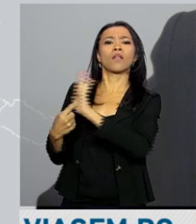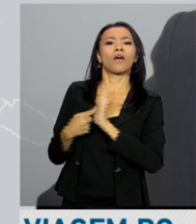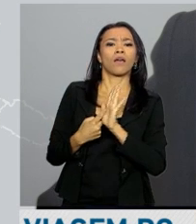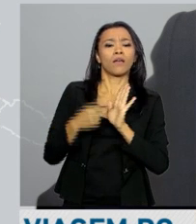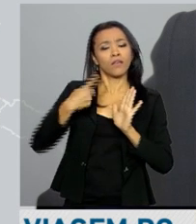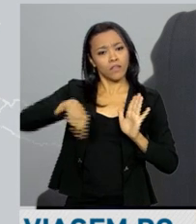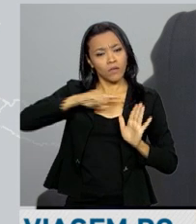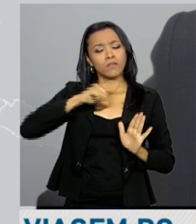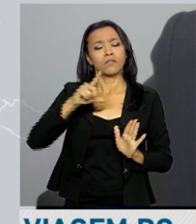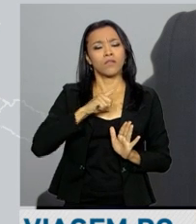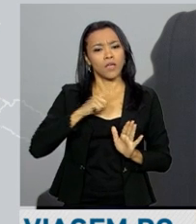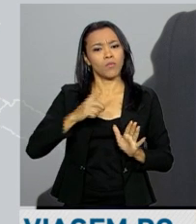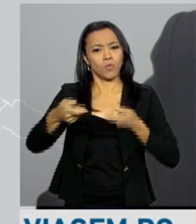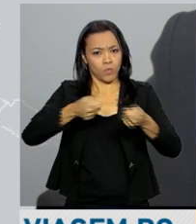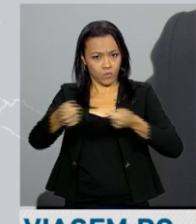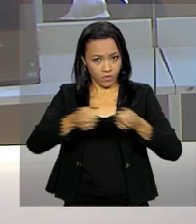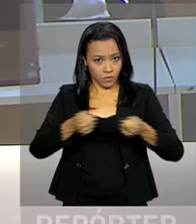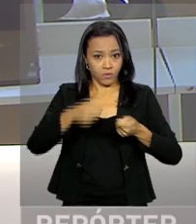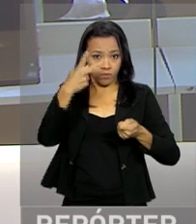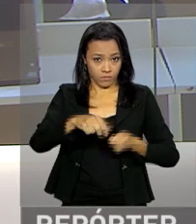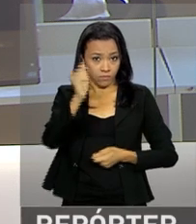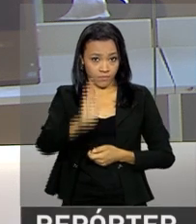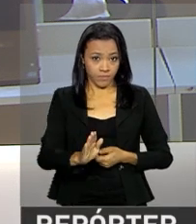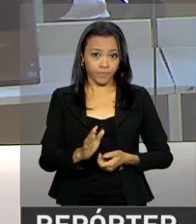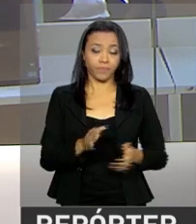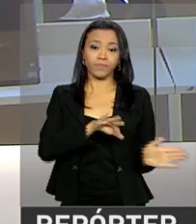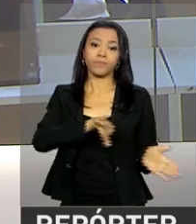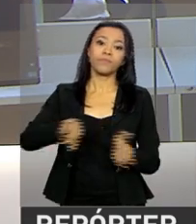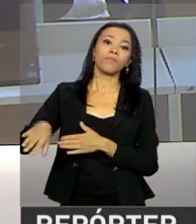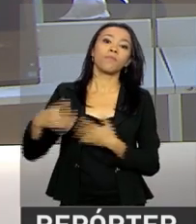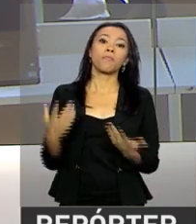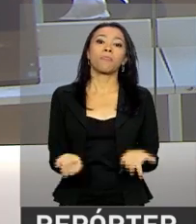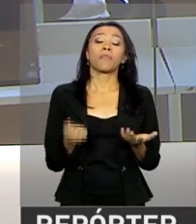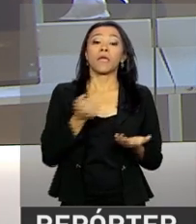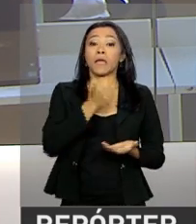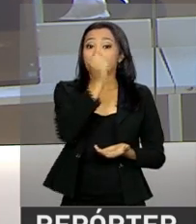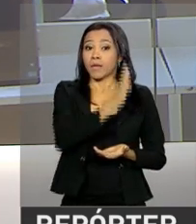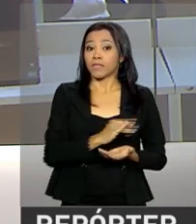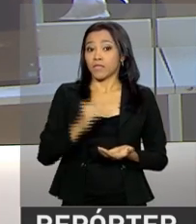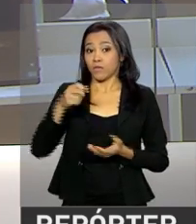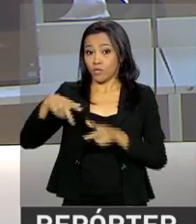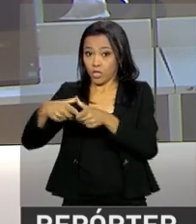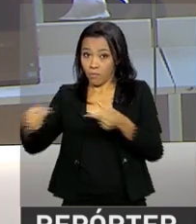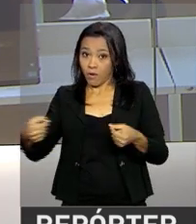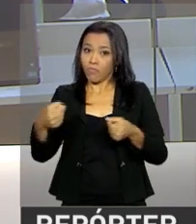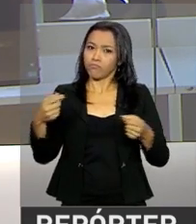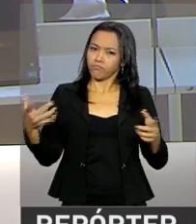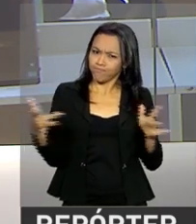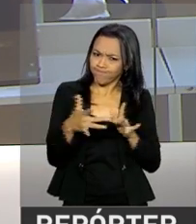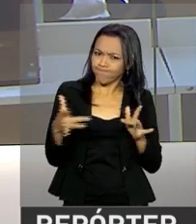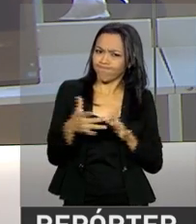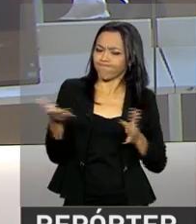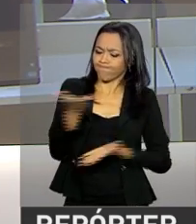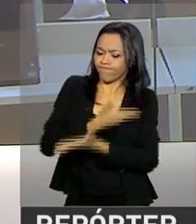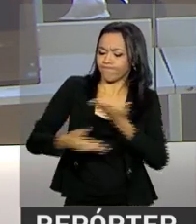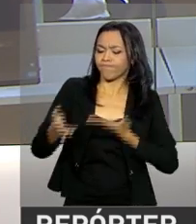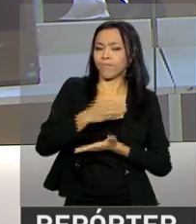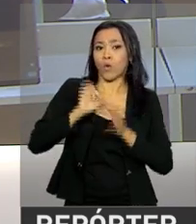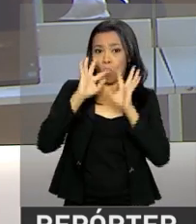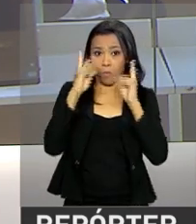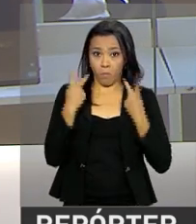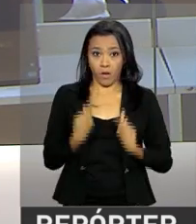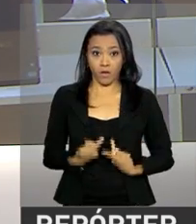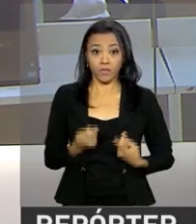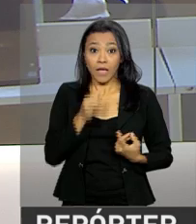institucional no nosso país a relação do Brasil e do Japão é marcada por fortes vínculos humanos aqui no